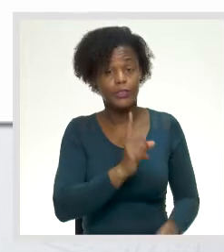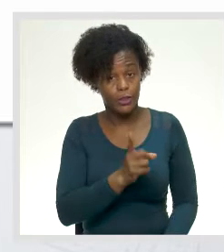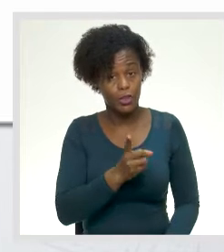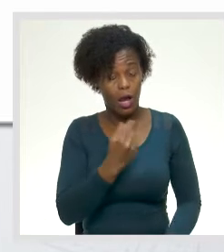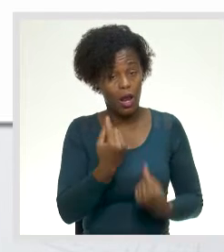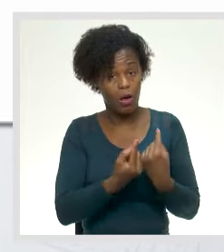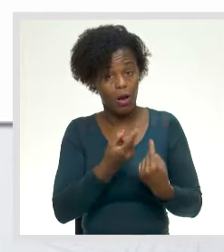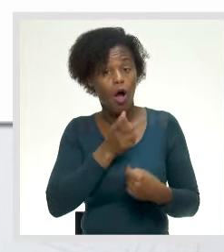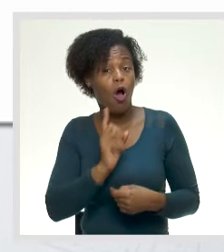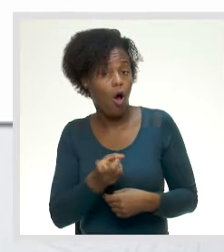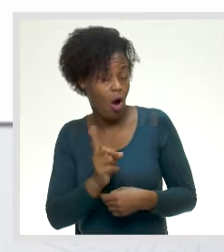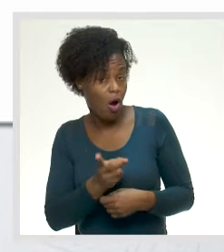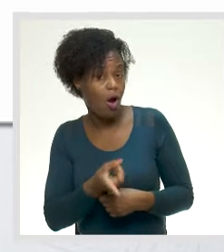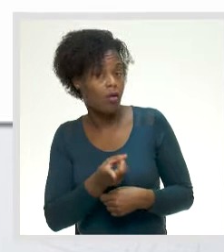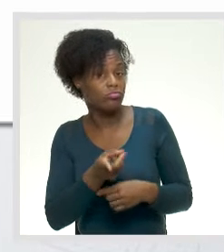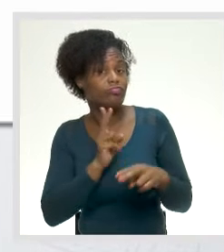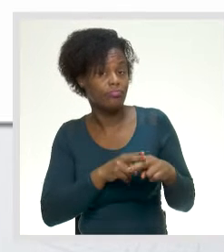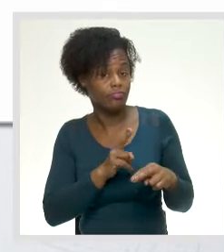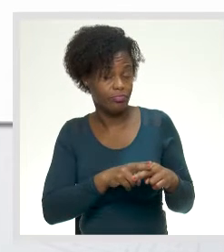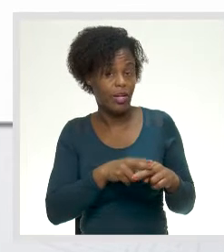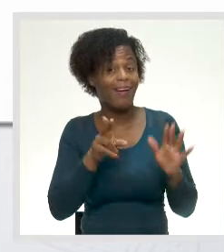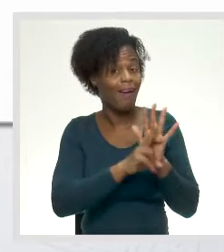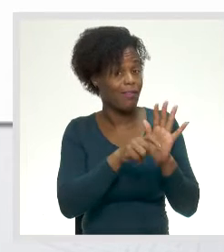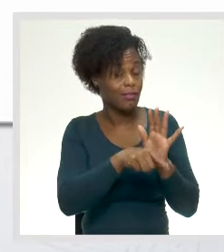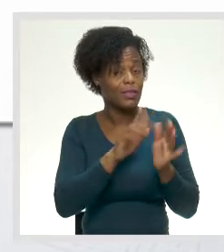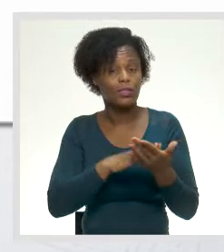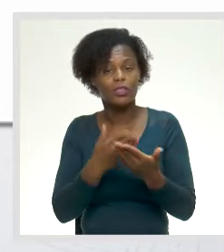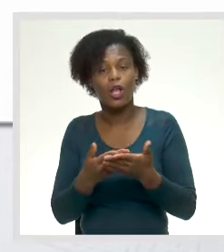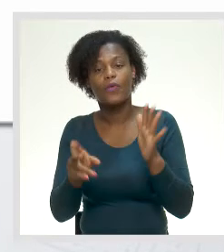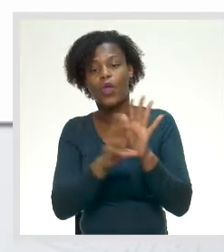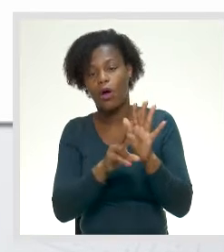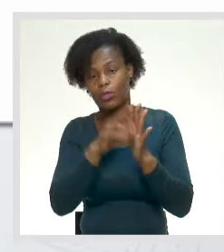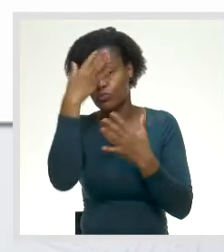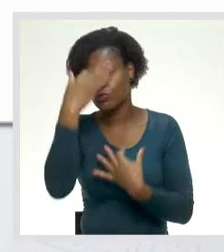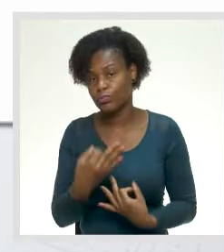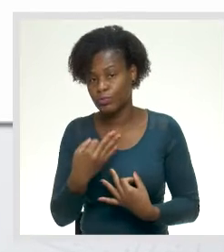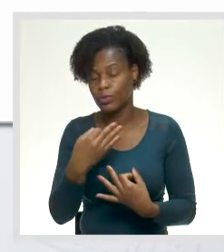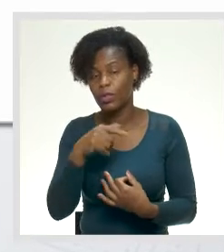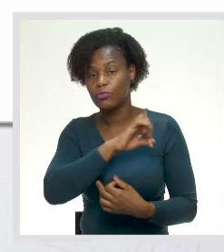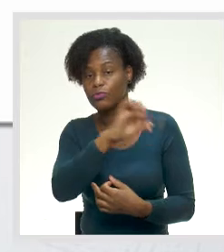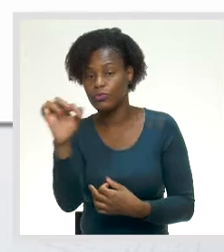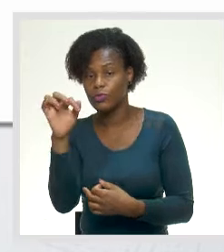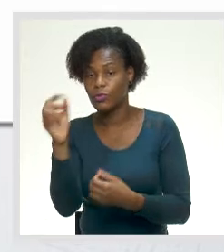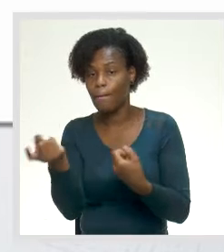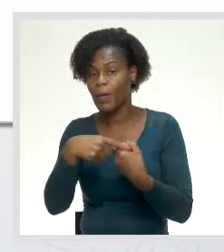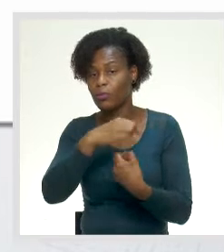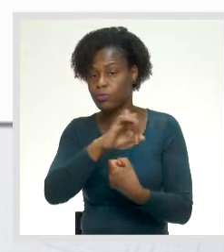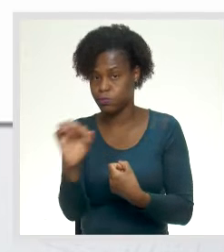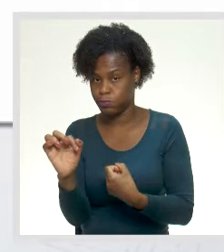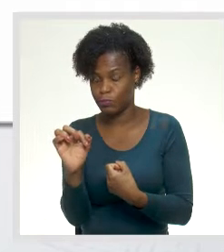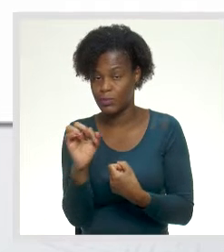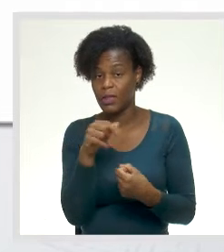exigem uma certa ordem e disciplina traduzidas em normas de condutas dos seus